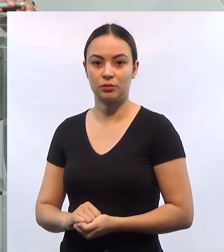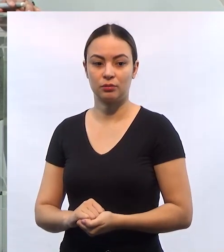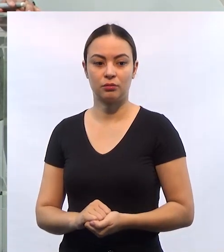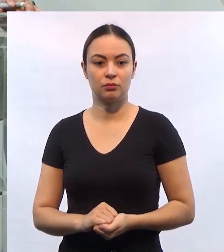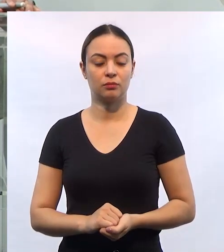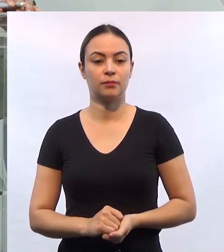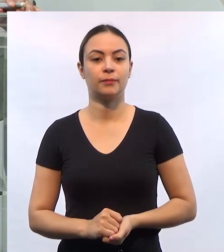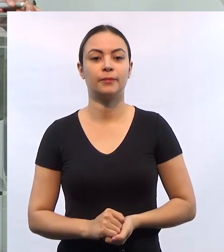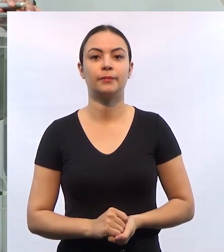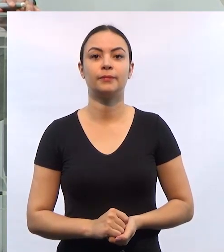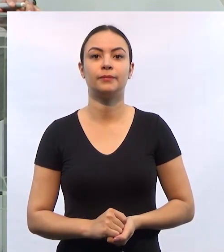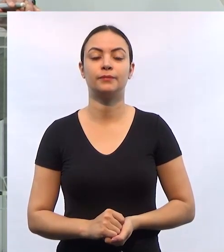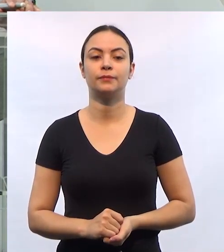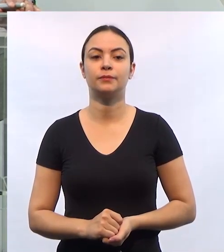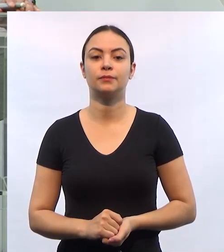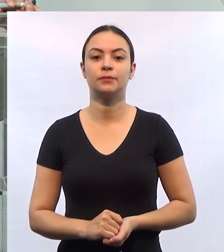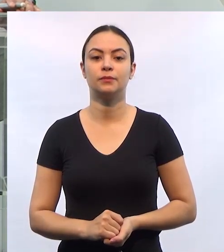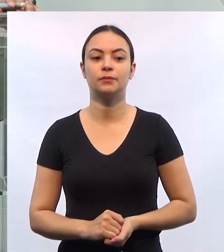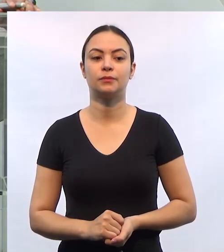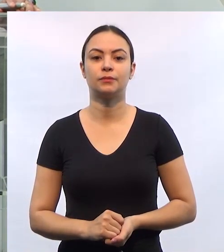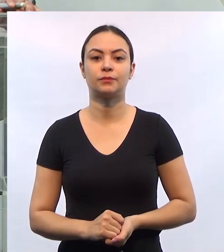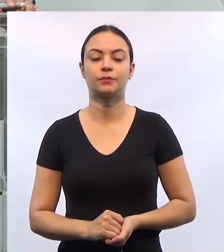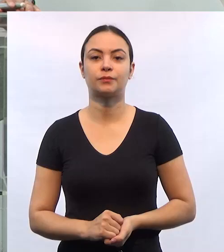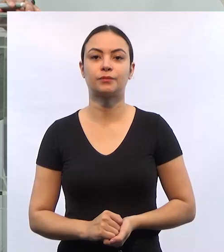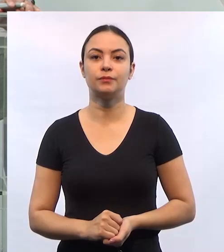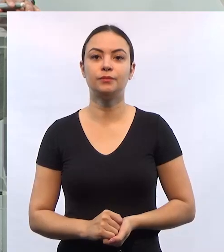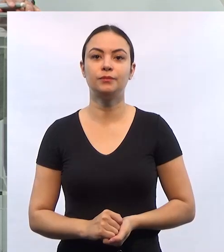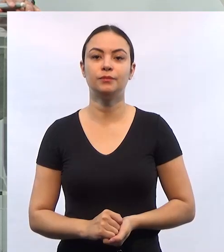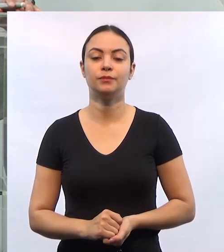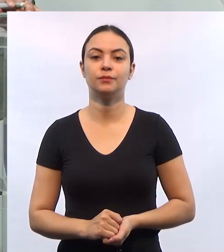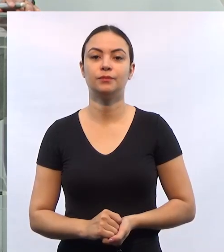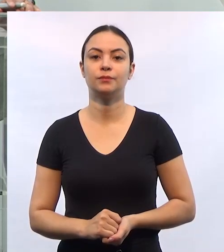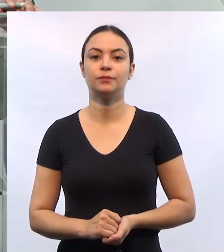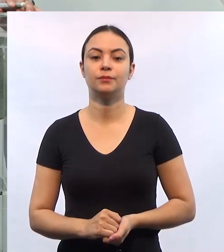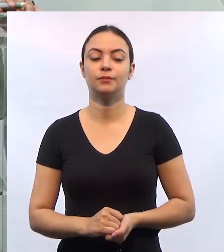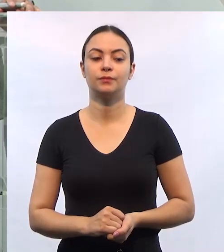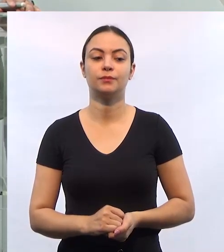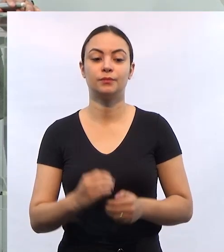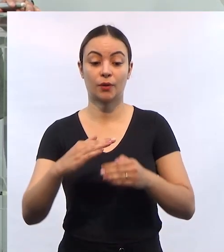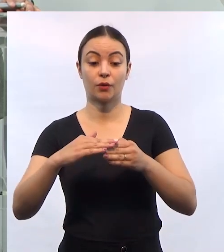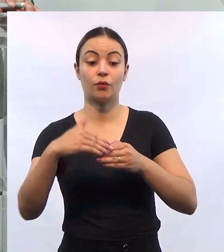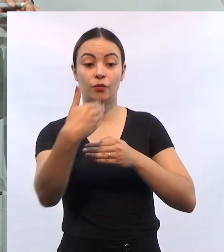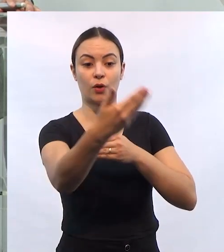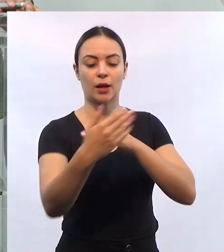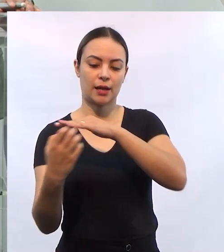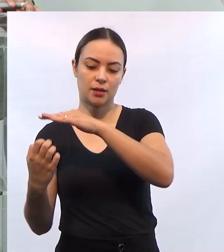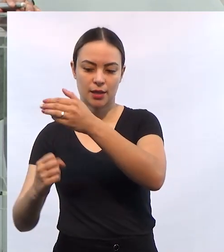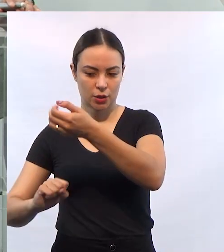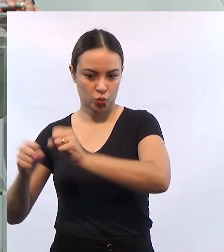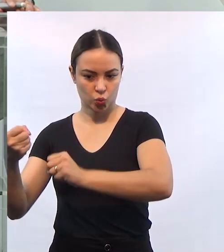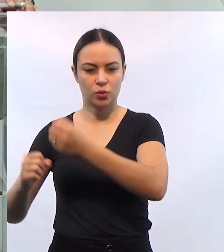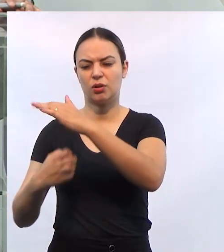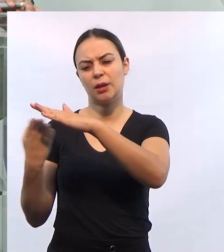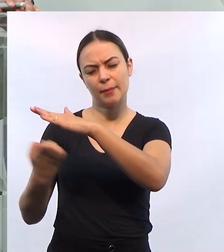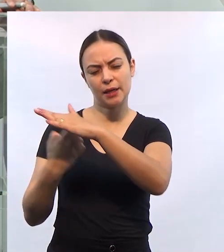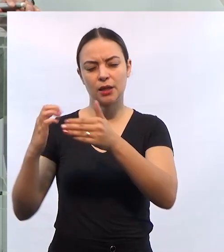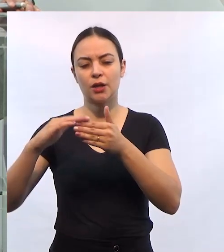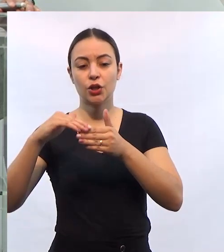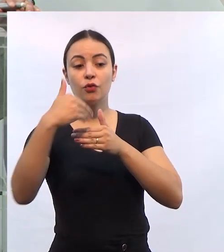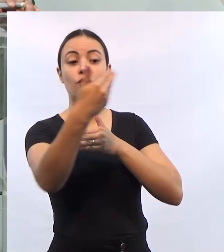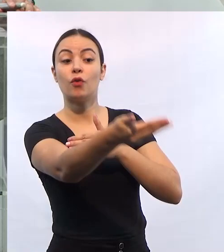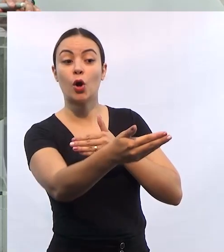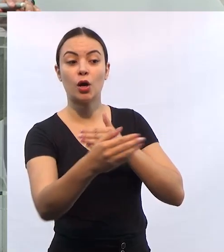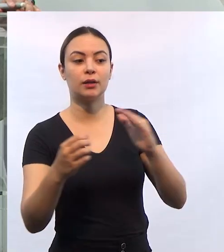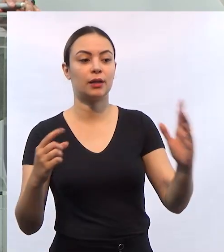isso, tá? Os fatores que influenciam, tá? Os fatores externos que influenciam dentro da organização exigem que